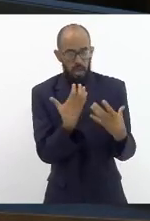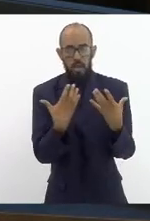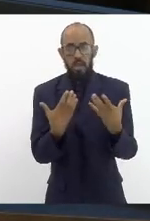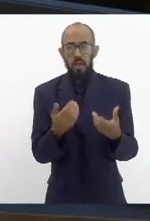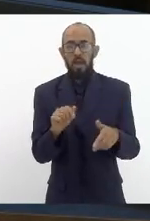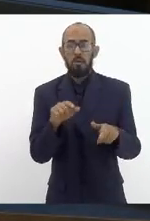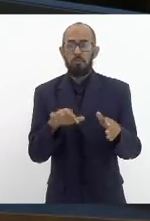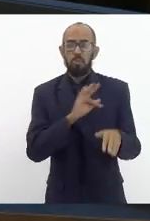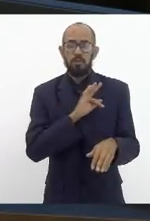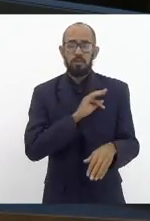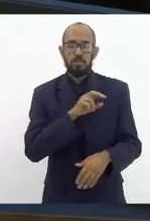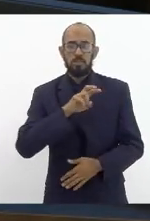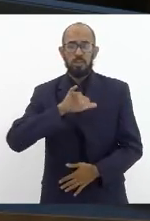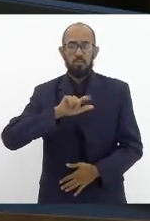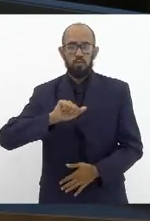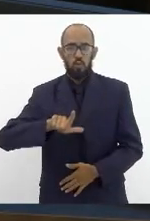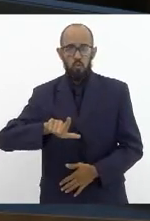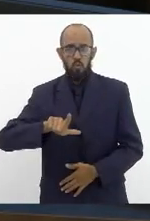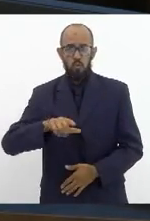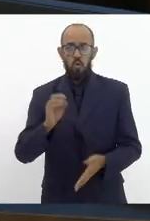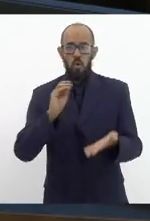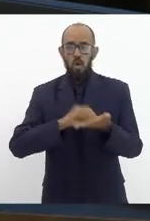Civil simplesmente fala o seguinte: